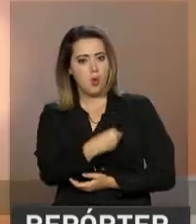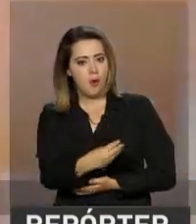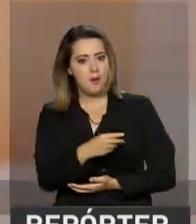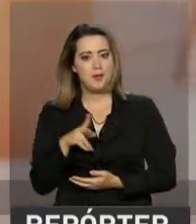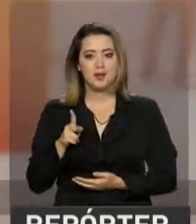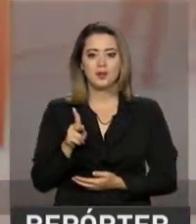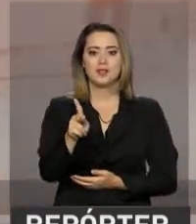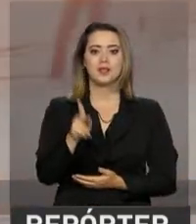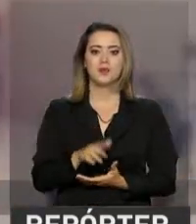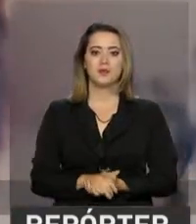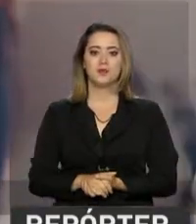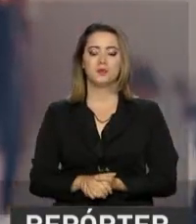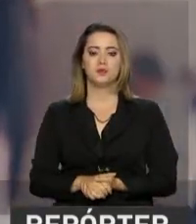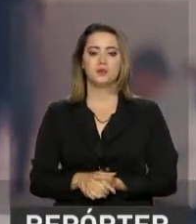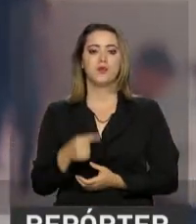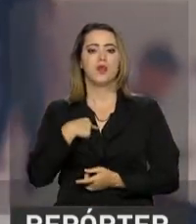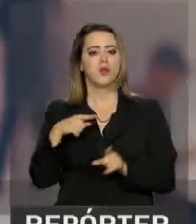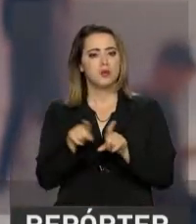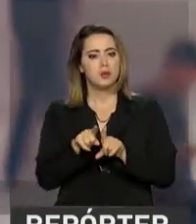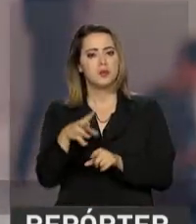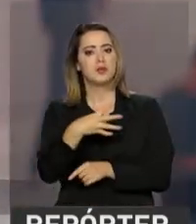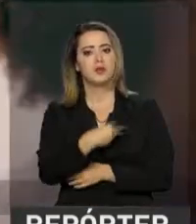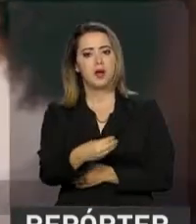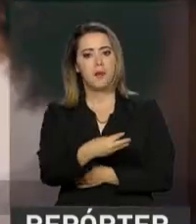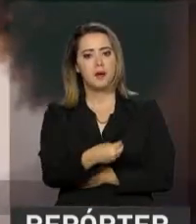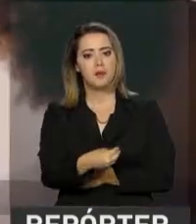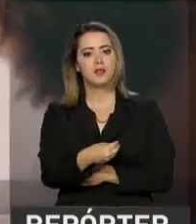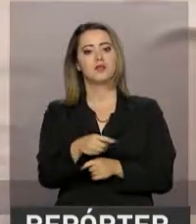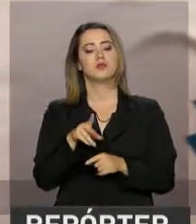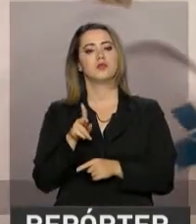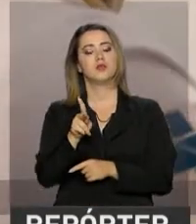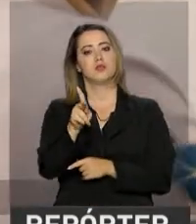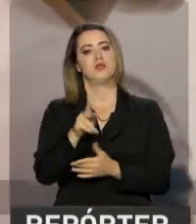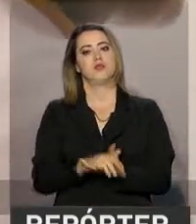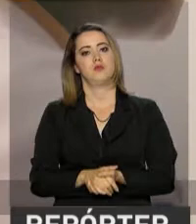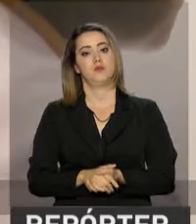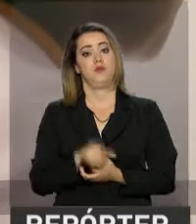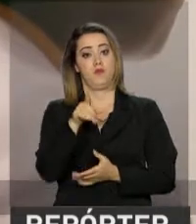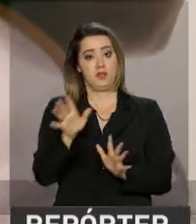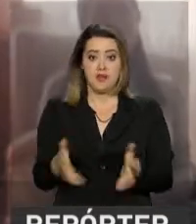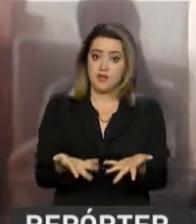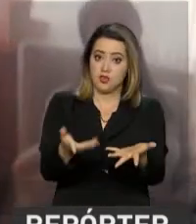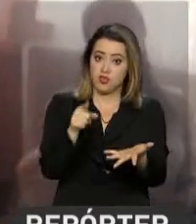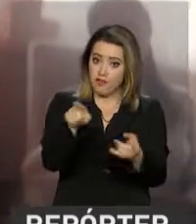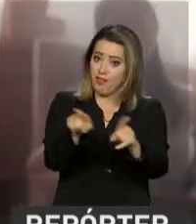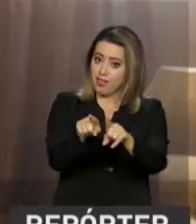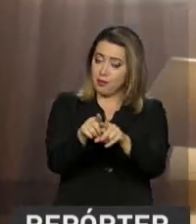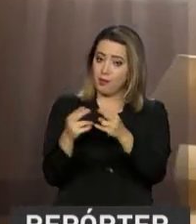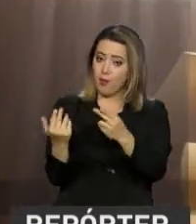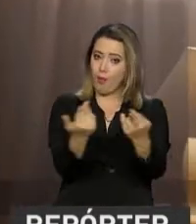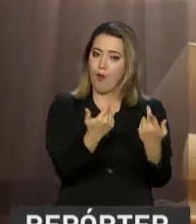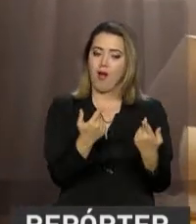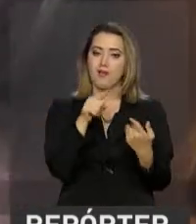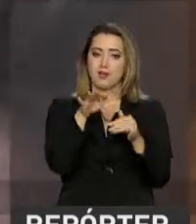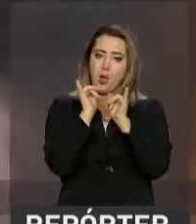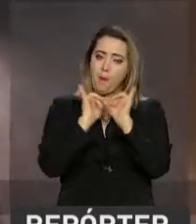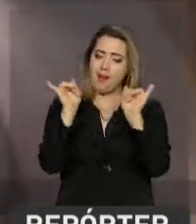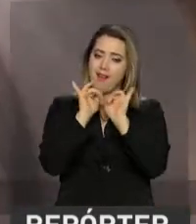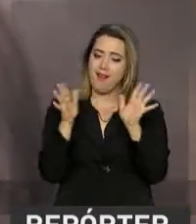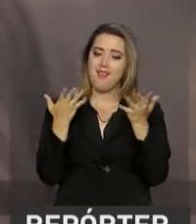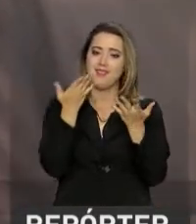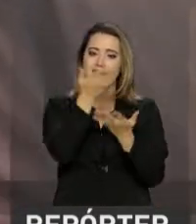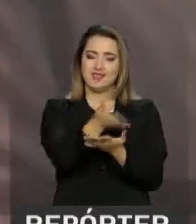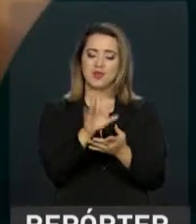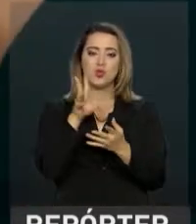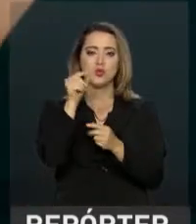sempre. Eu também amamento. Quem incentiva também amamenta. Por isso, para incentivar o aleitamento,